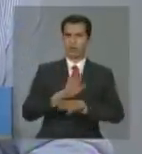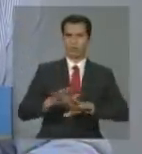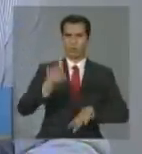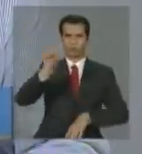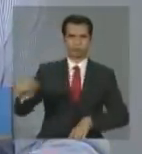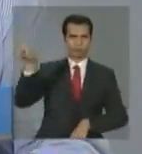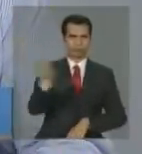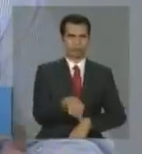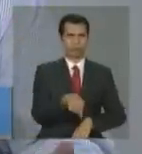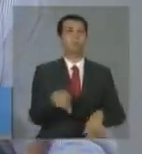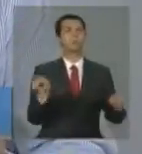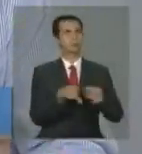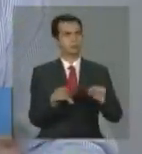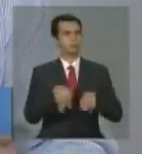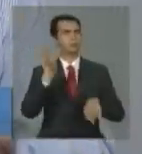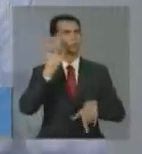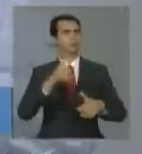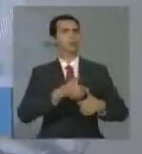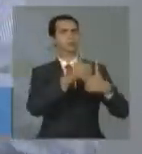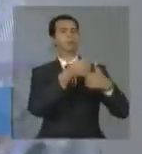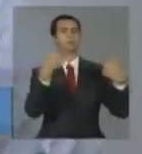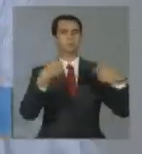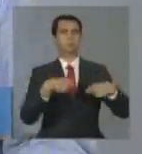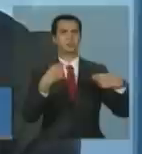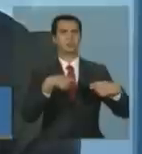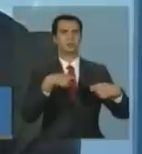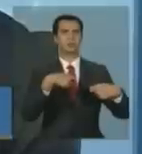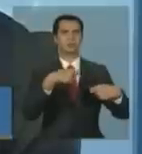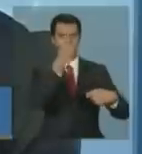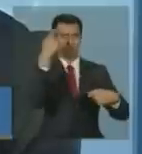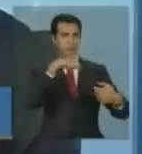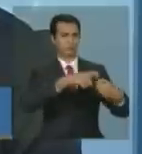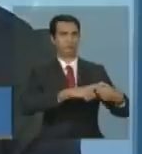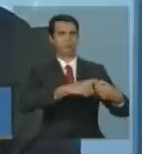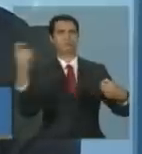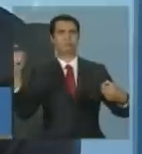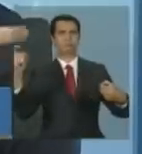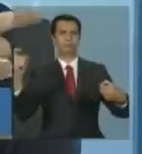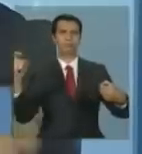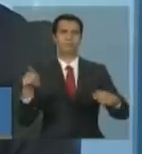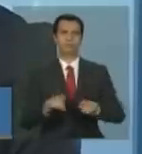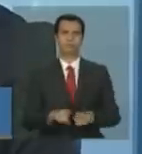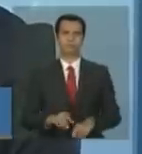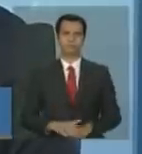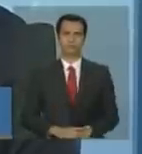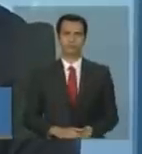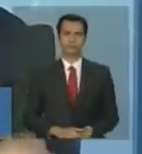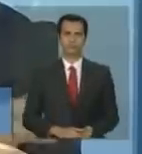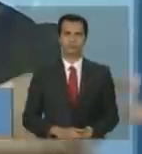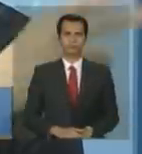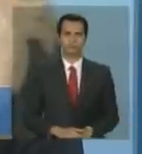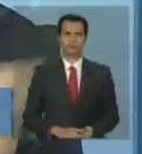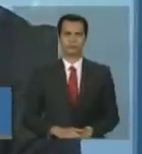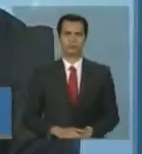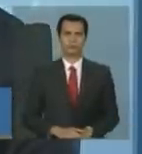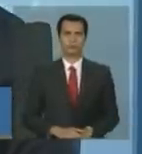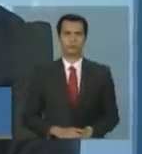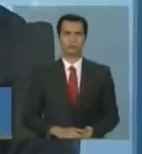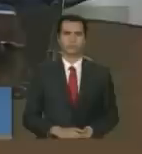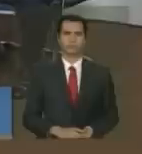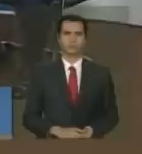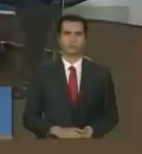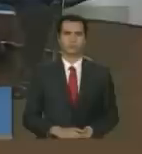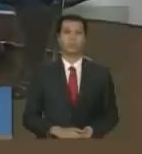mais, é atribuição do titular ou do adjunto desvincular o acesso desse usuário. Sim, sabe. Desculpa. Dois